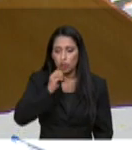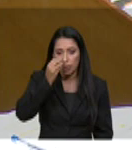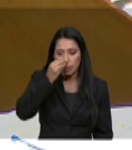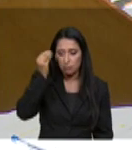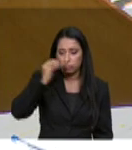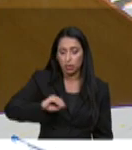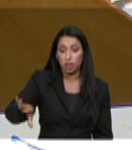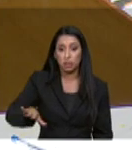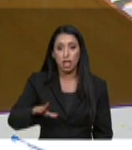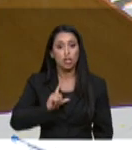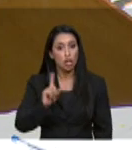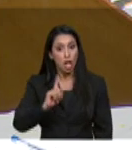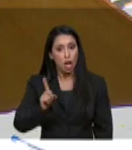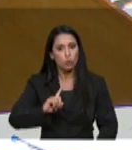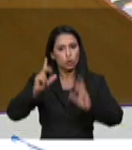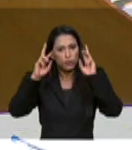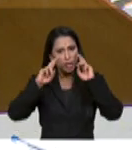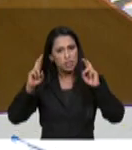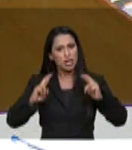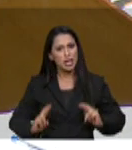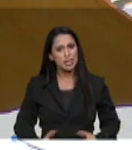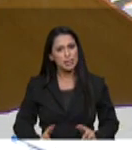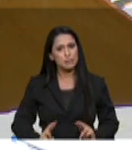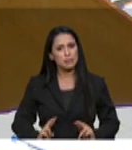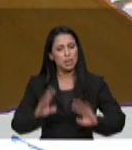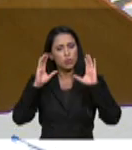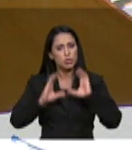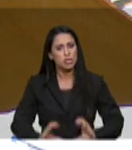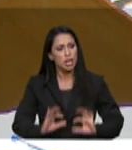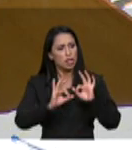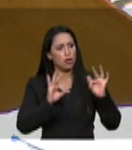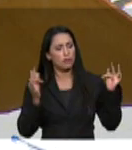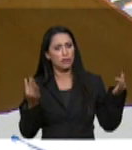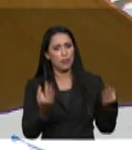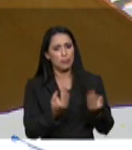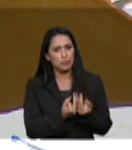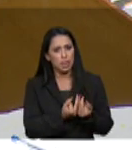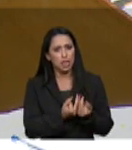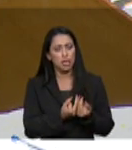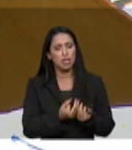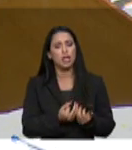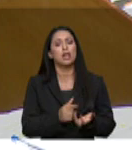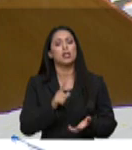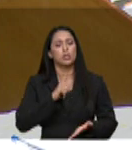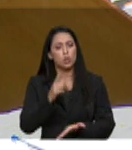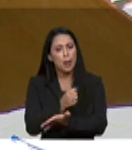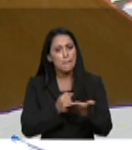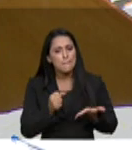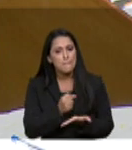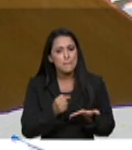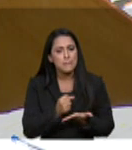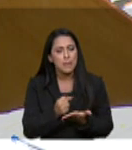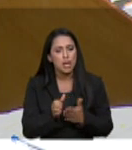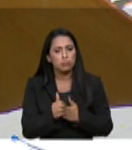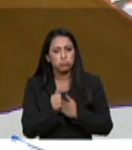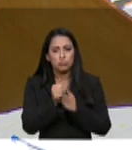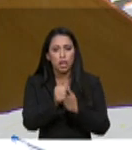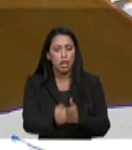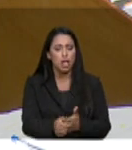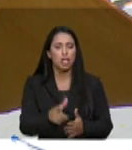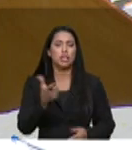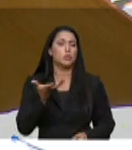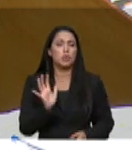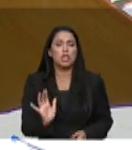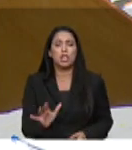falando de cidadãos brasileiros que esse respeito e respeito a sua família respeito a sua bússola nós não queremos uma justiça eleitoral